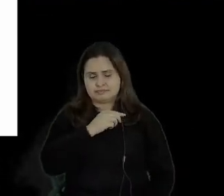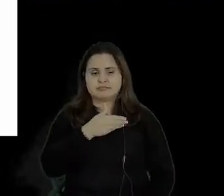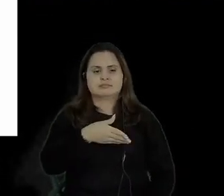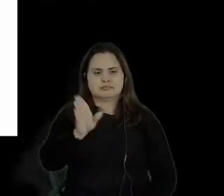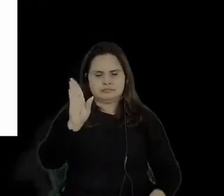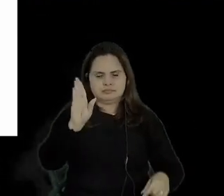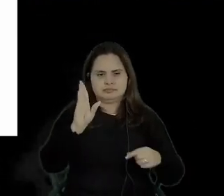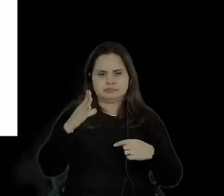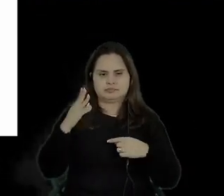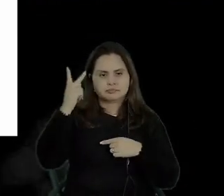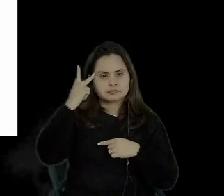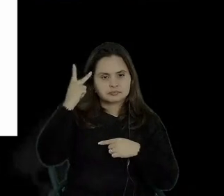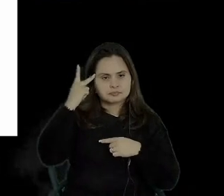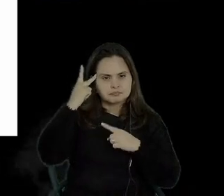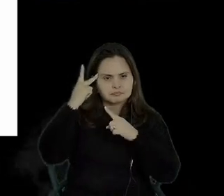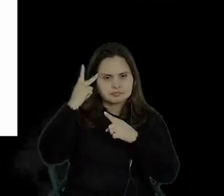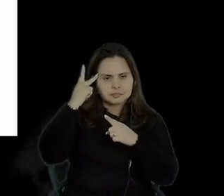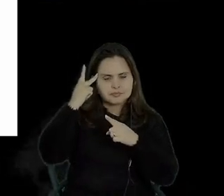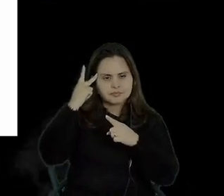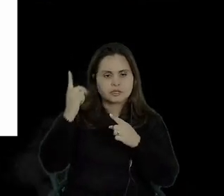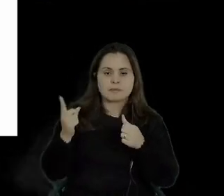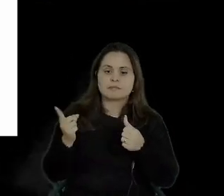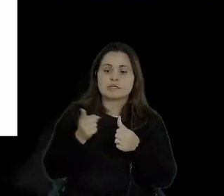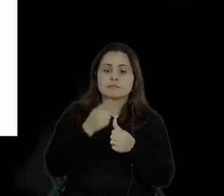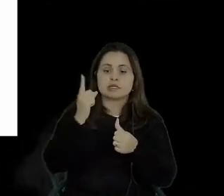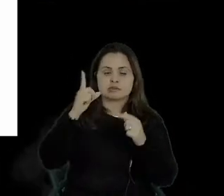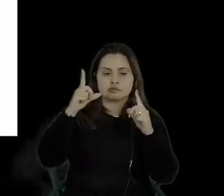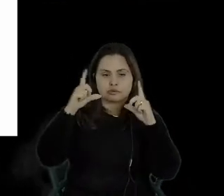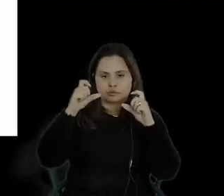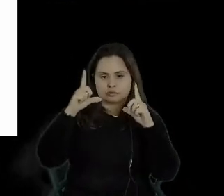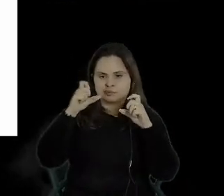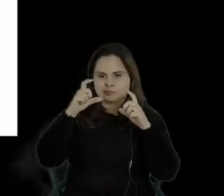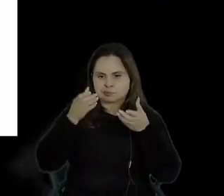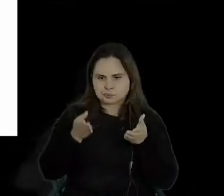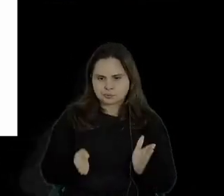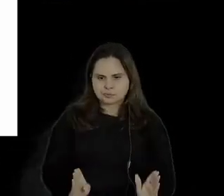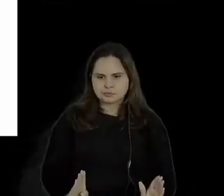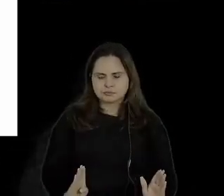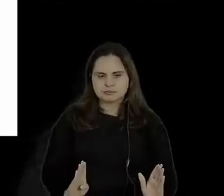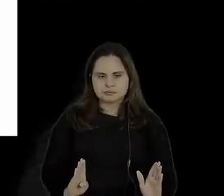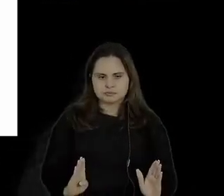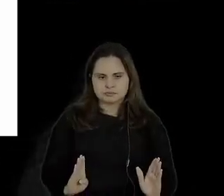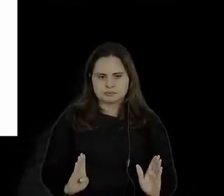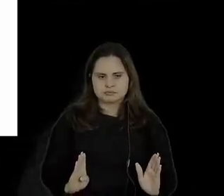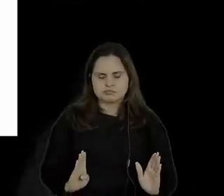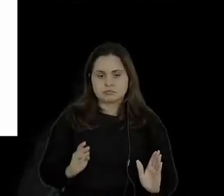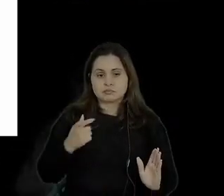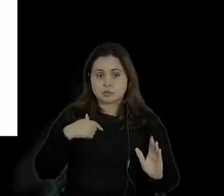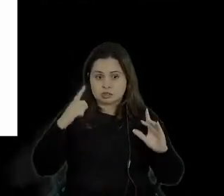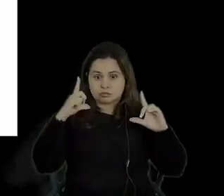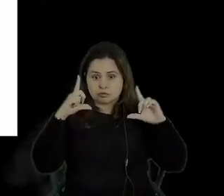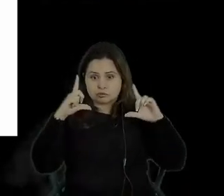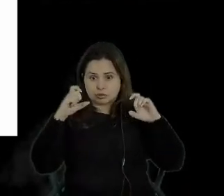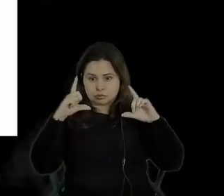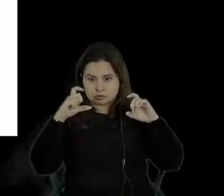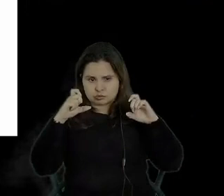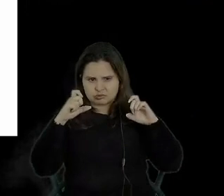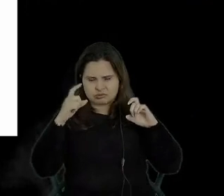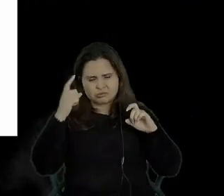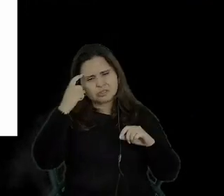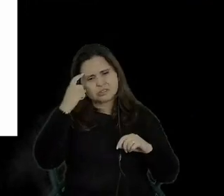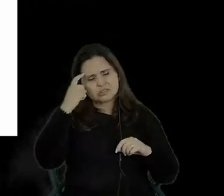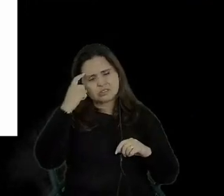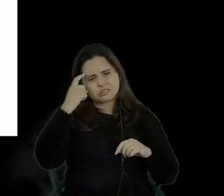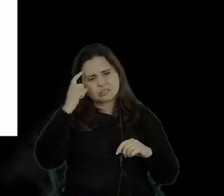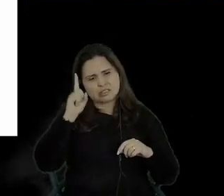conseguiu, aquela é a primeira fotinho dele quando ele nasceu. E nesse momento eu estava tirando essa foto, eu falei assim, será que é a última vez, é a primeira e a